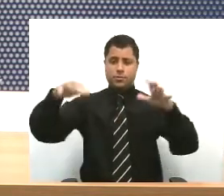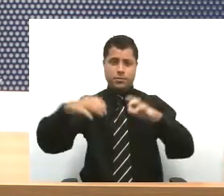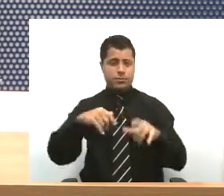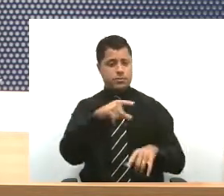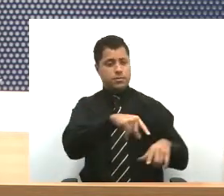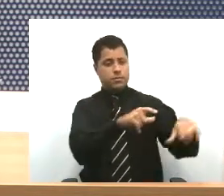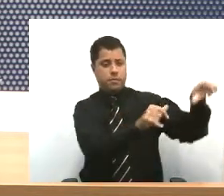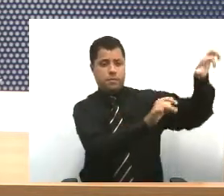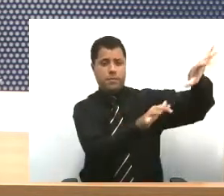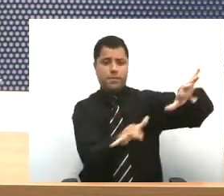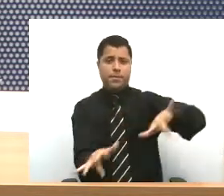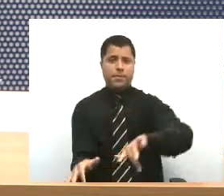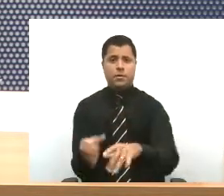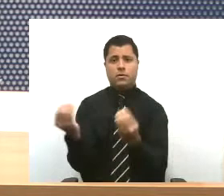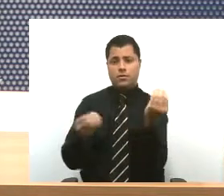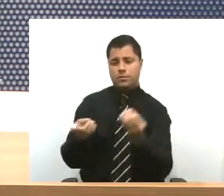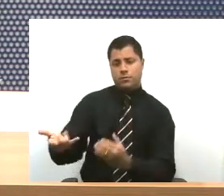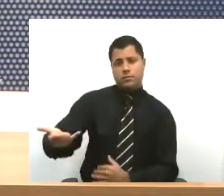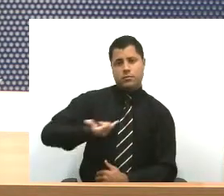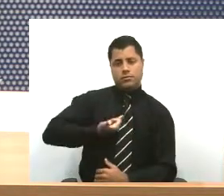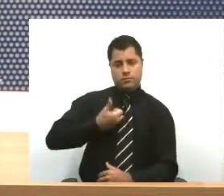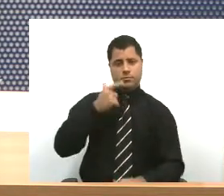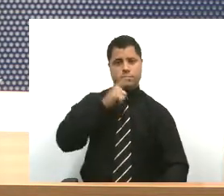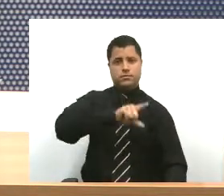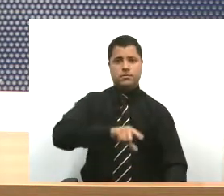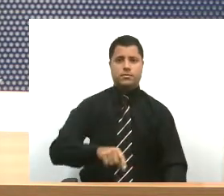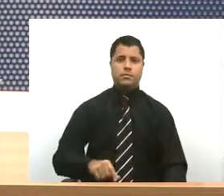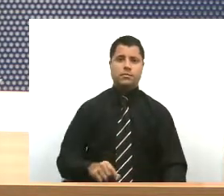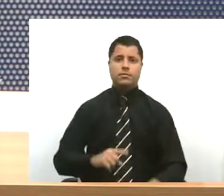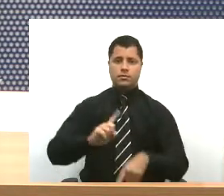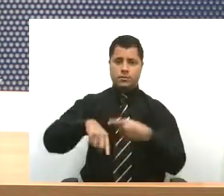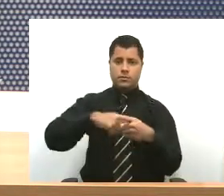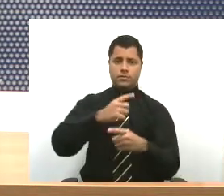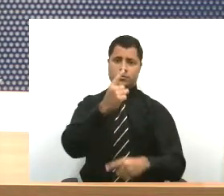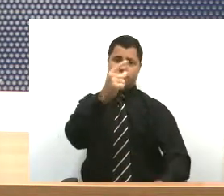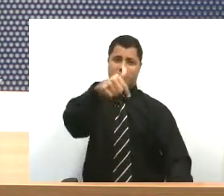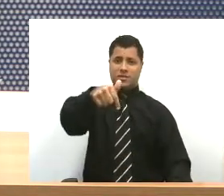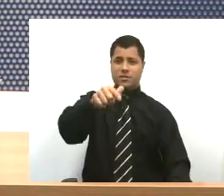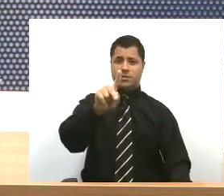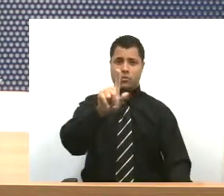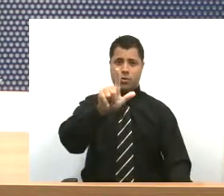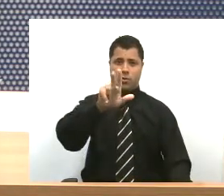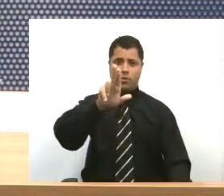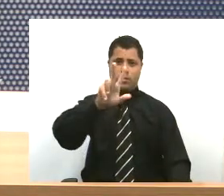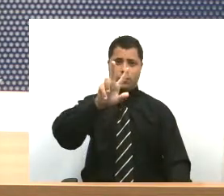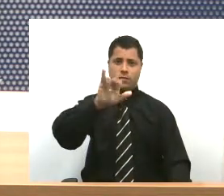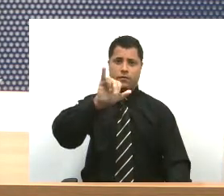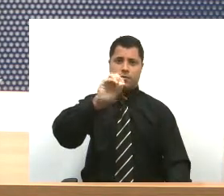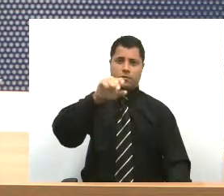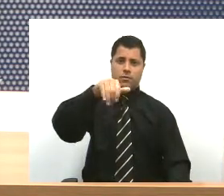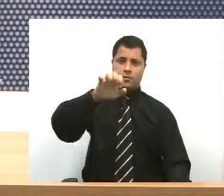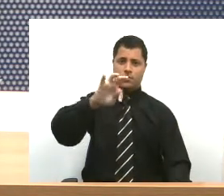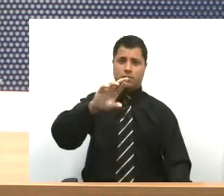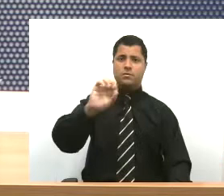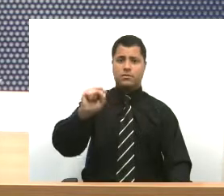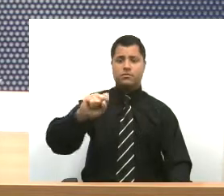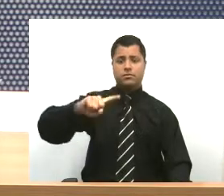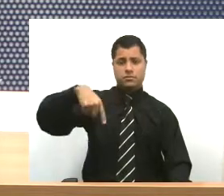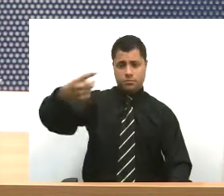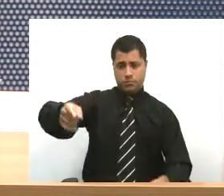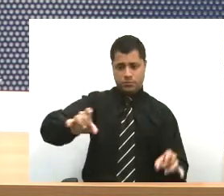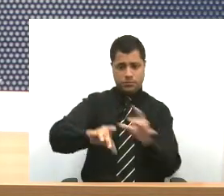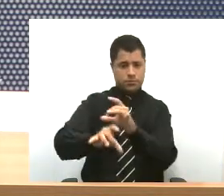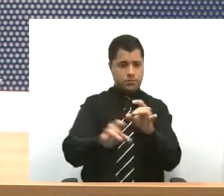não. Depois da implantação dos 17 pluviômetros, nós vamos implantar nos córregos e